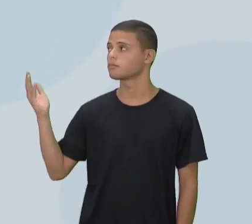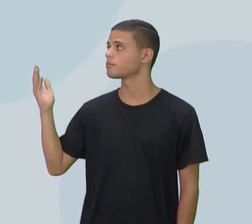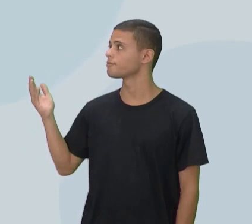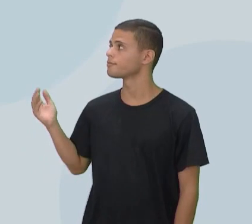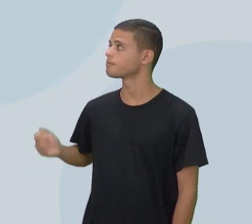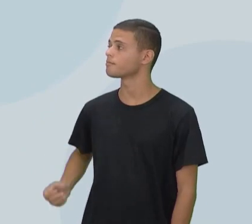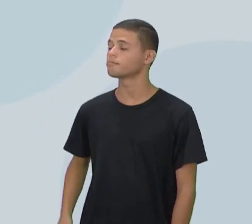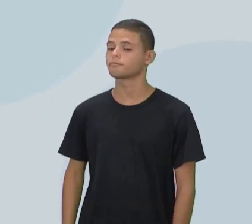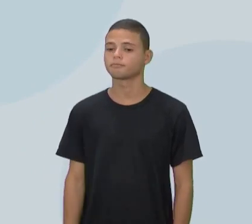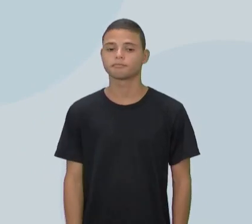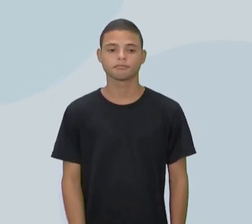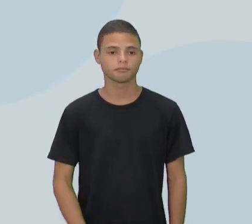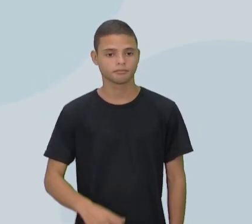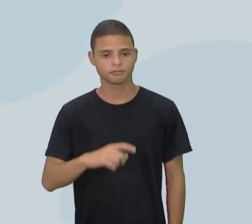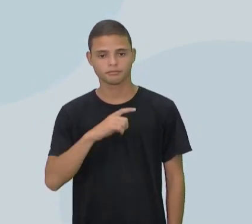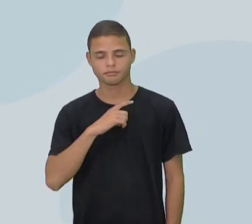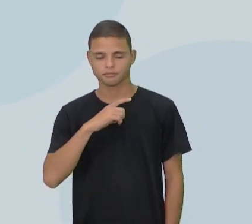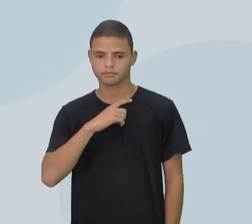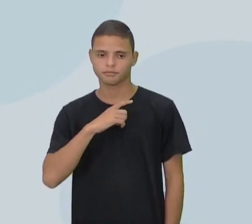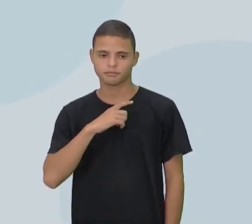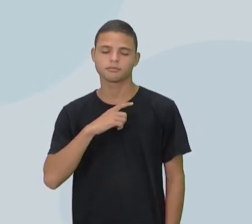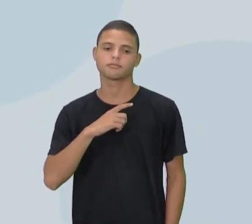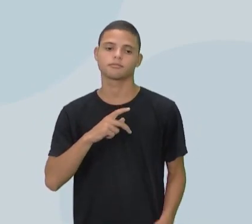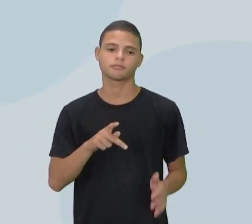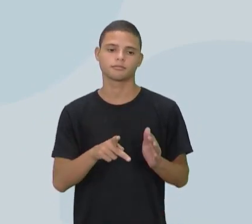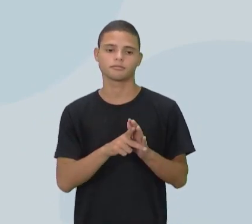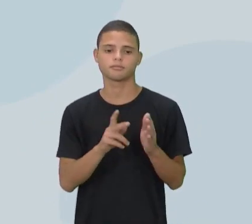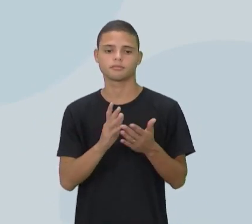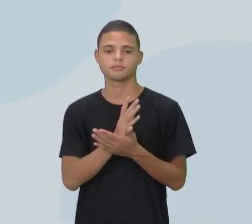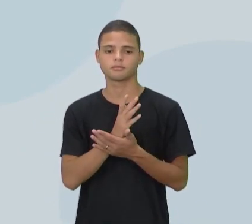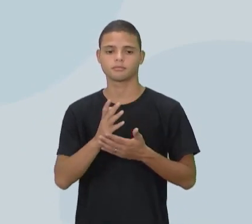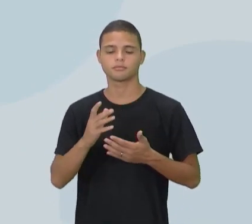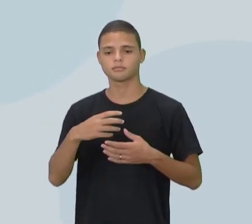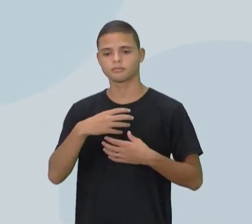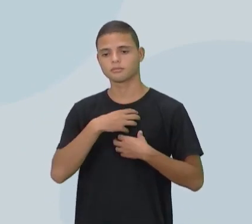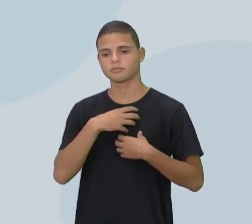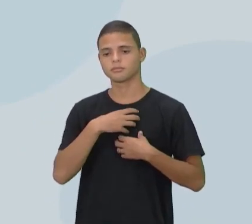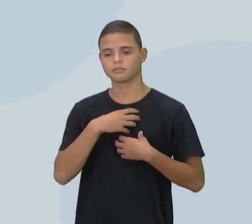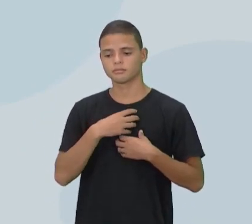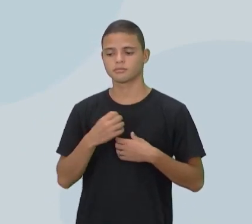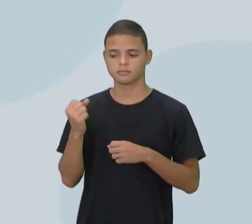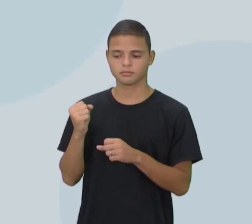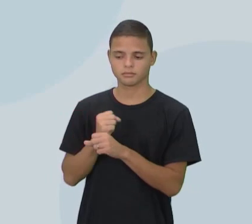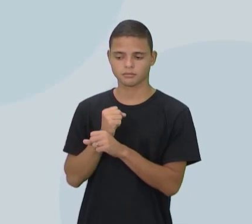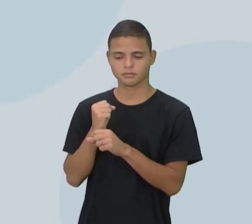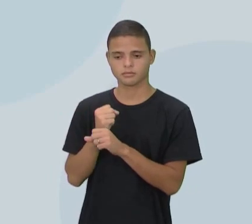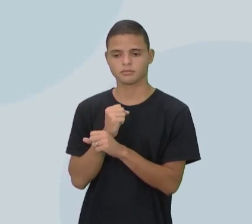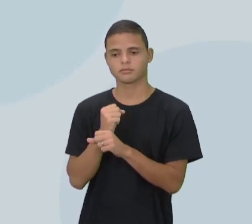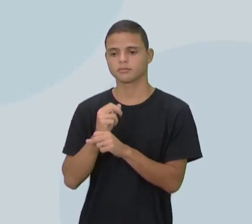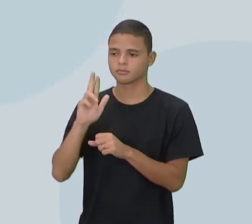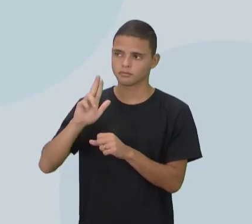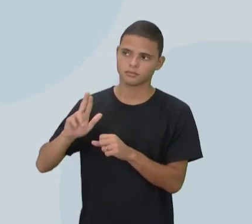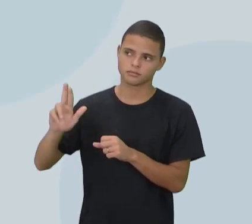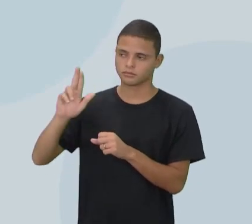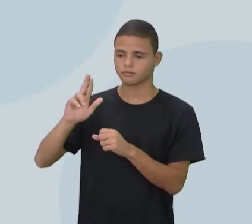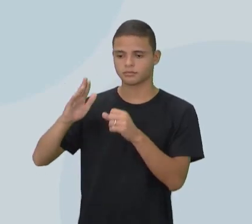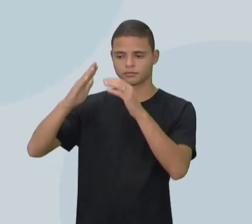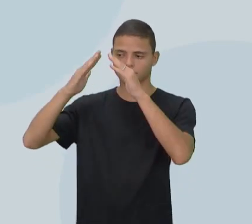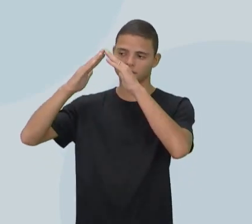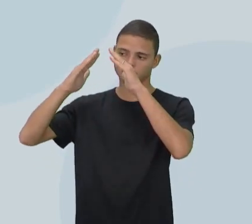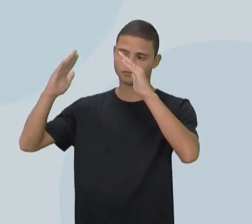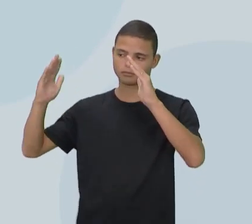né? Então, a gente tem naquelas situações que eles estão presentes nas construções, né, por meio das telhas, conforme eu